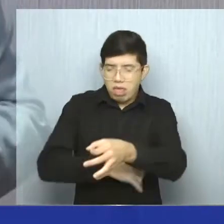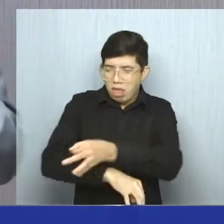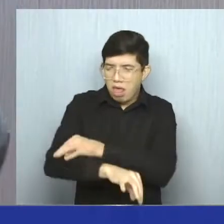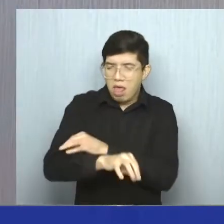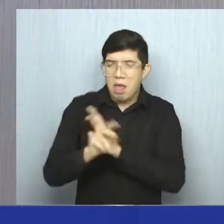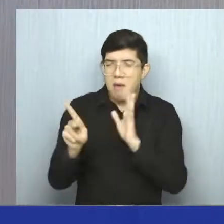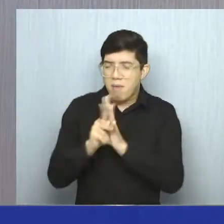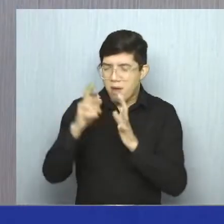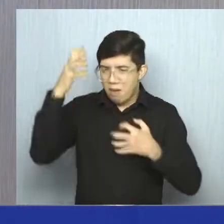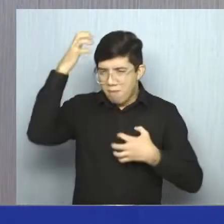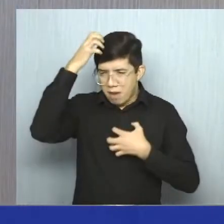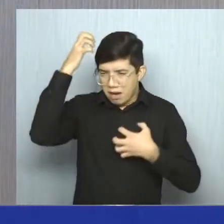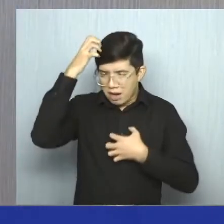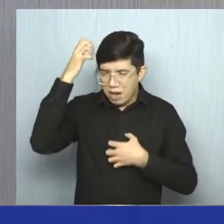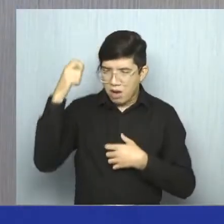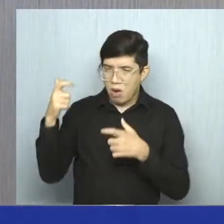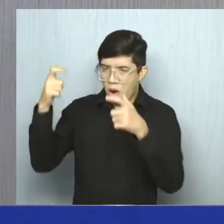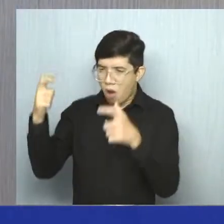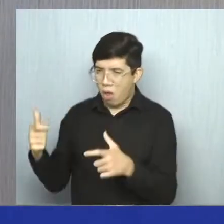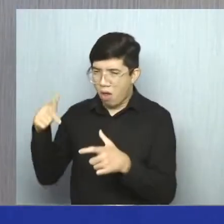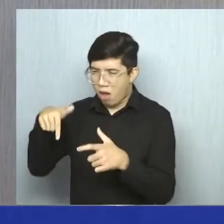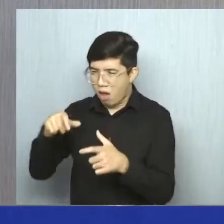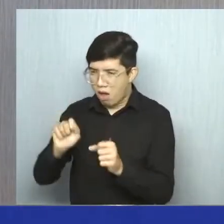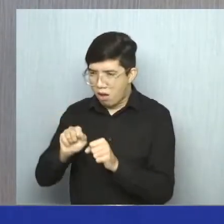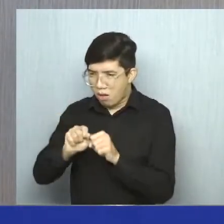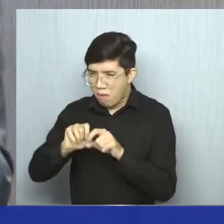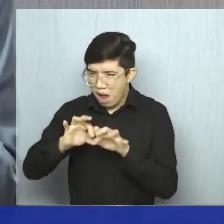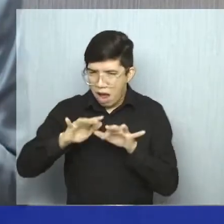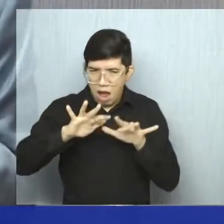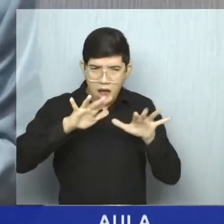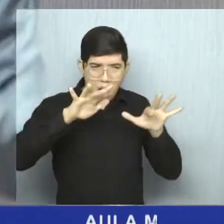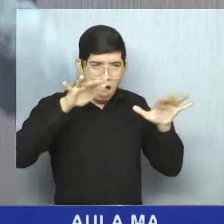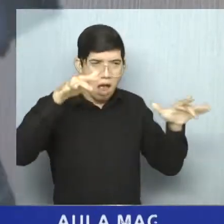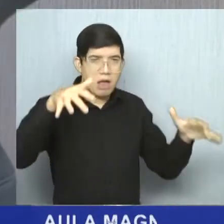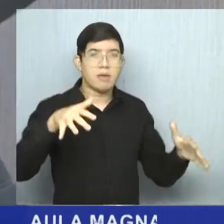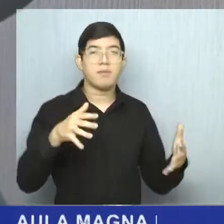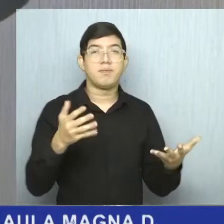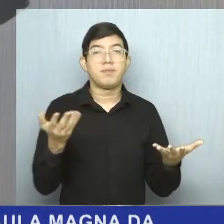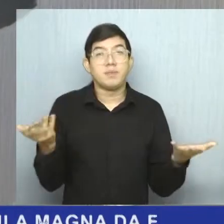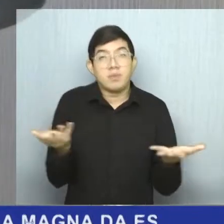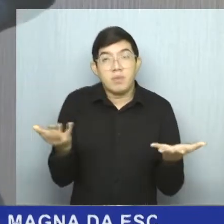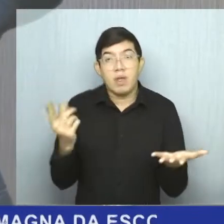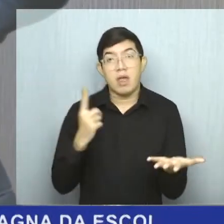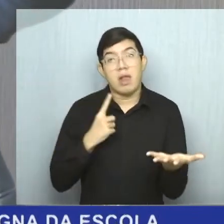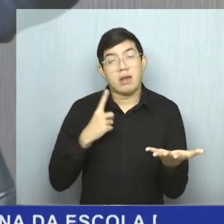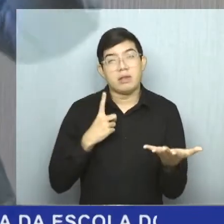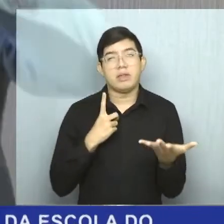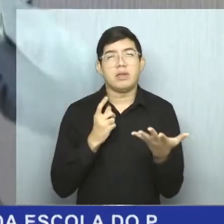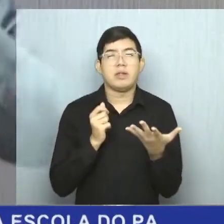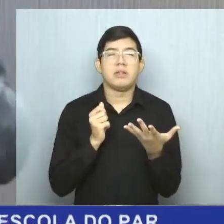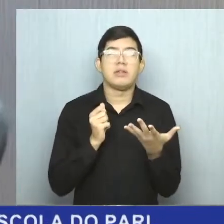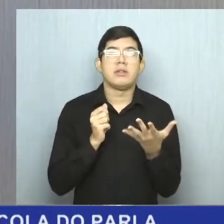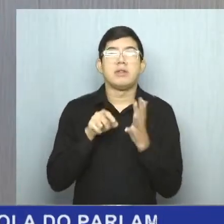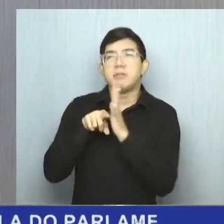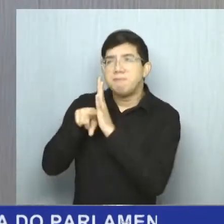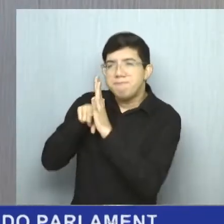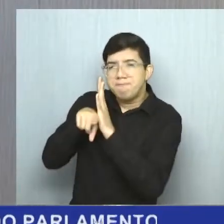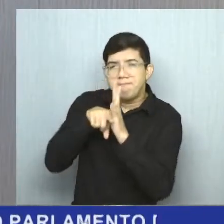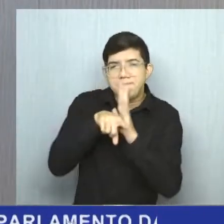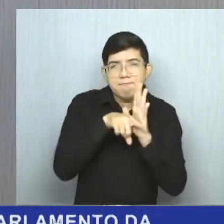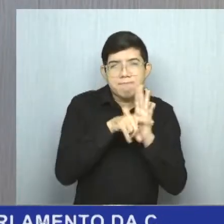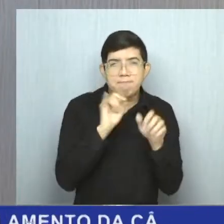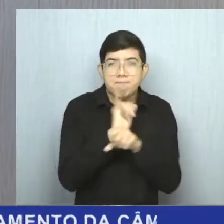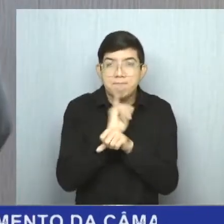seguida. Enfim, esses tempos sofisticadamente modernos, digitais, algorítmicos, metaverso, eles impõem